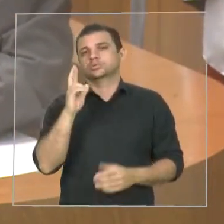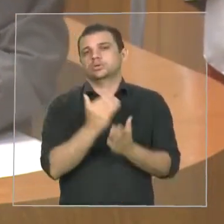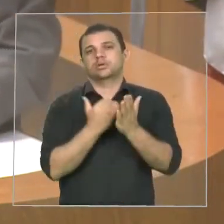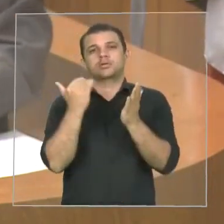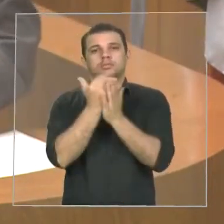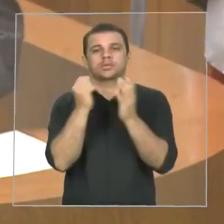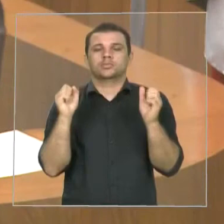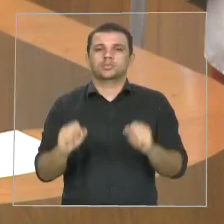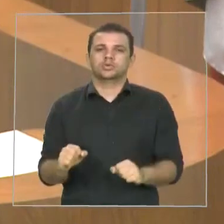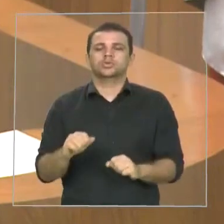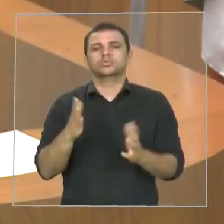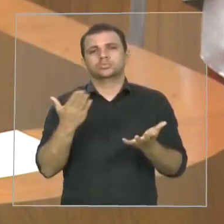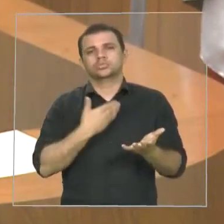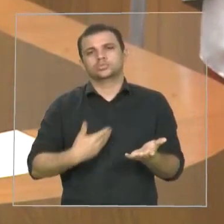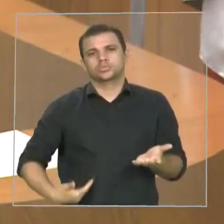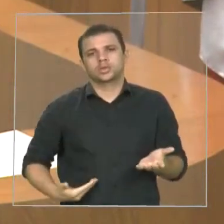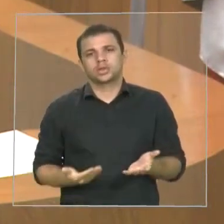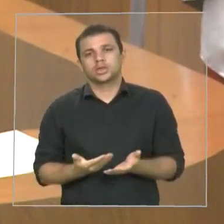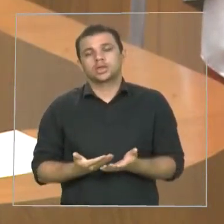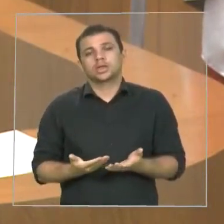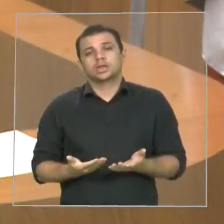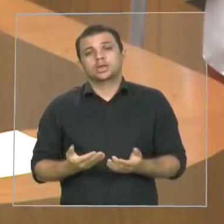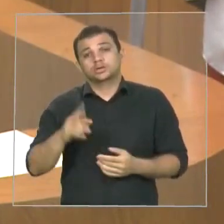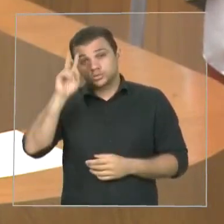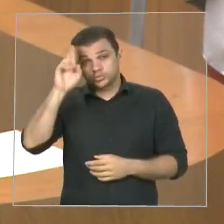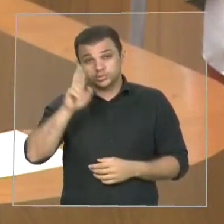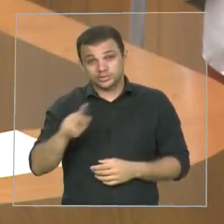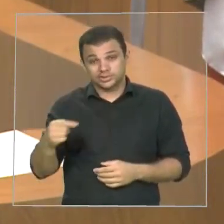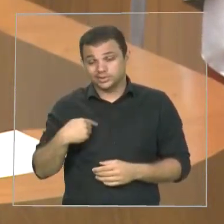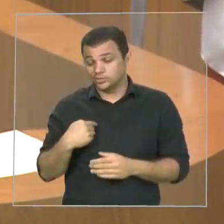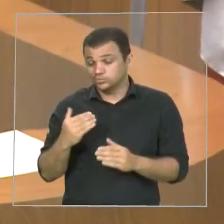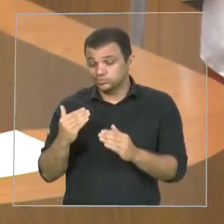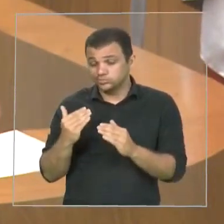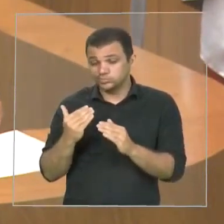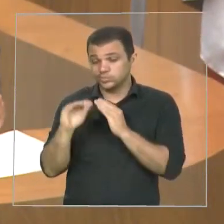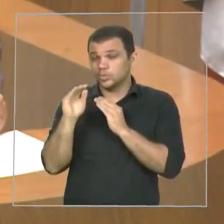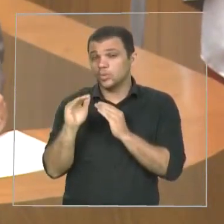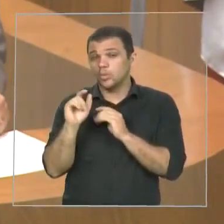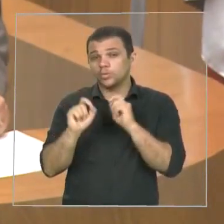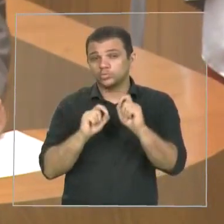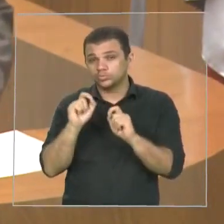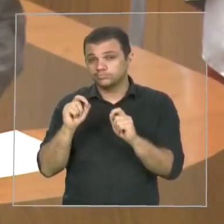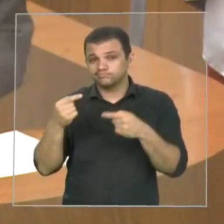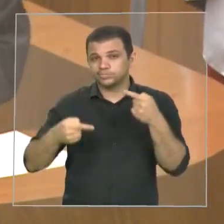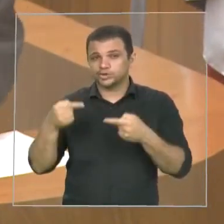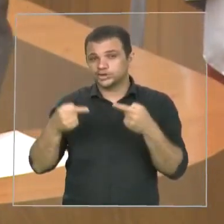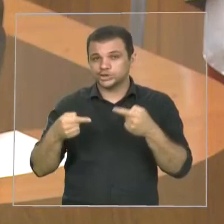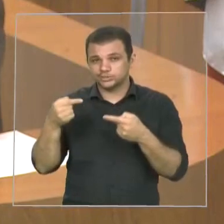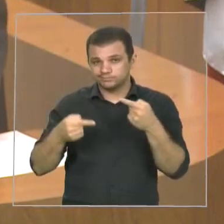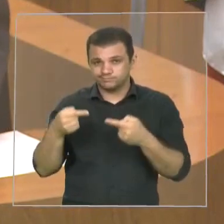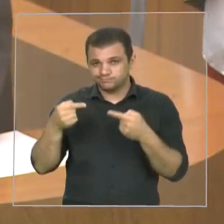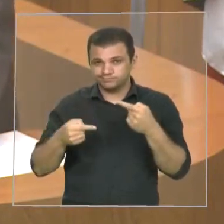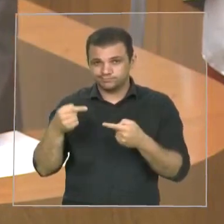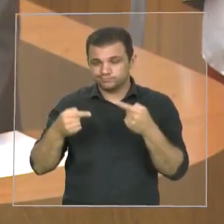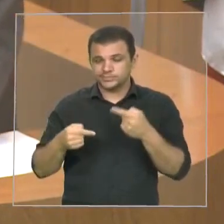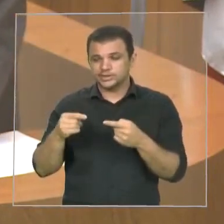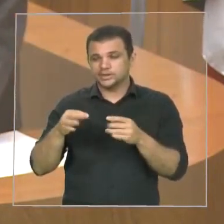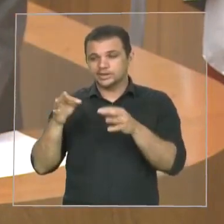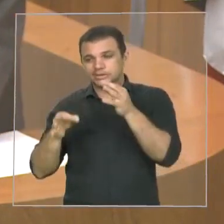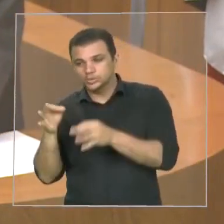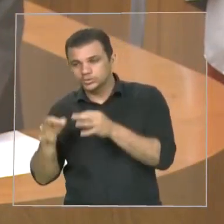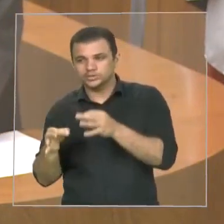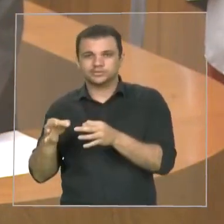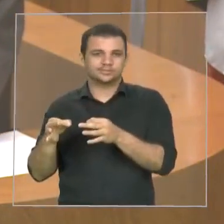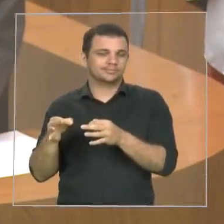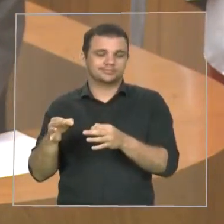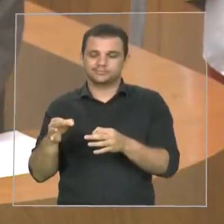que utilizar a polícia, o judiciário, as questões políticas deviam ser resolvidas nesta casa. Essa é a minha posição. Mas eu quero dizer a